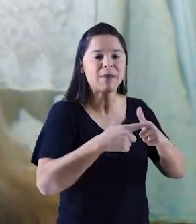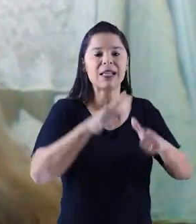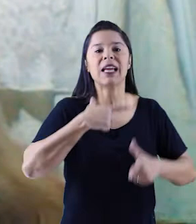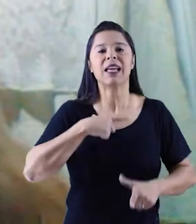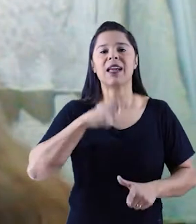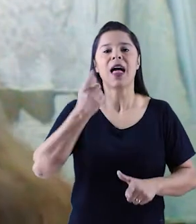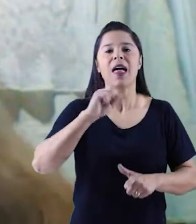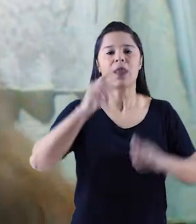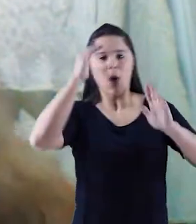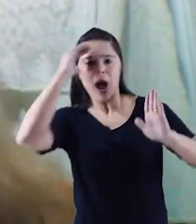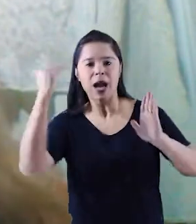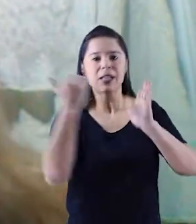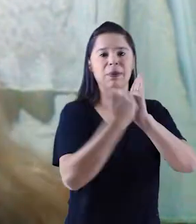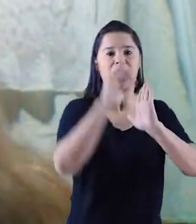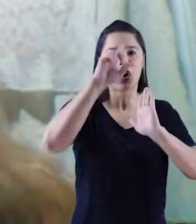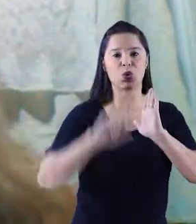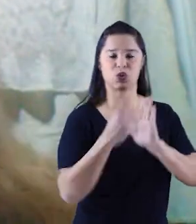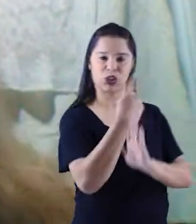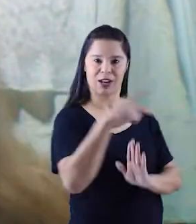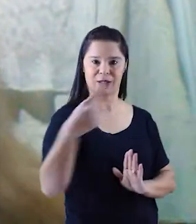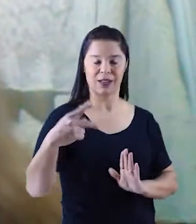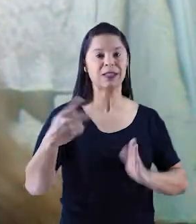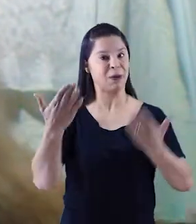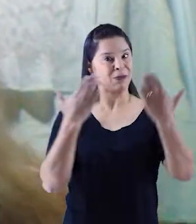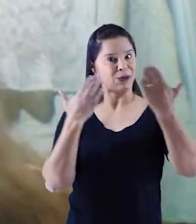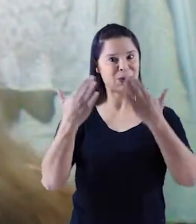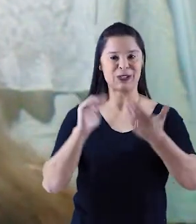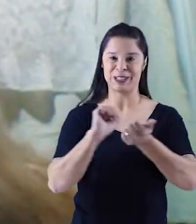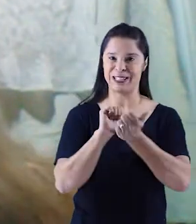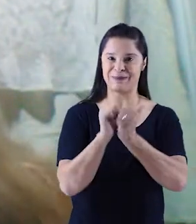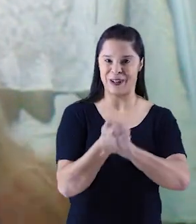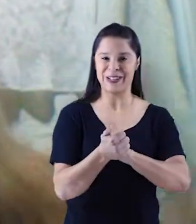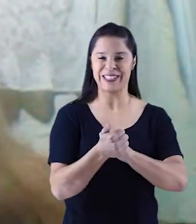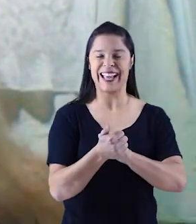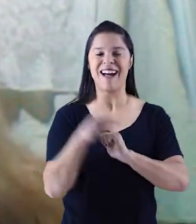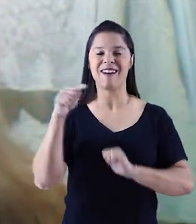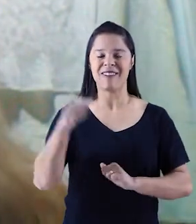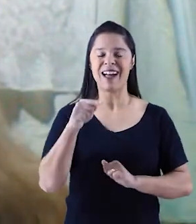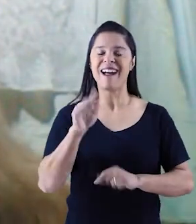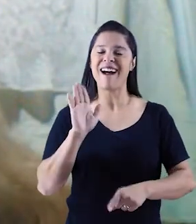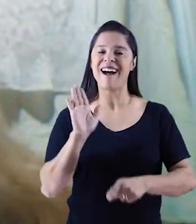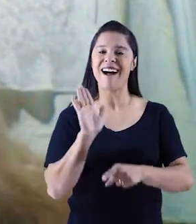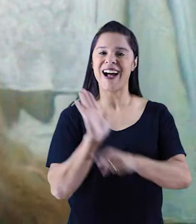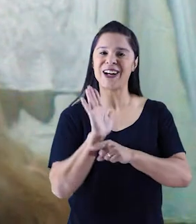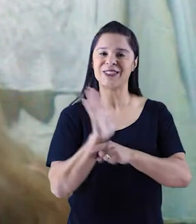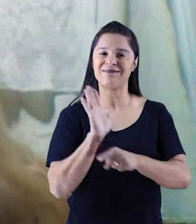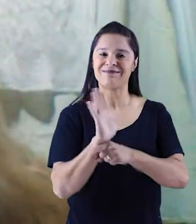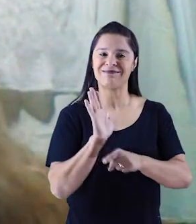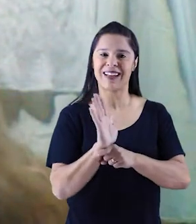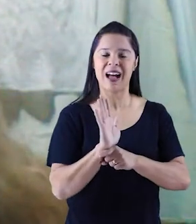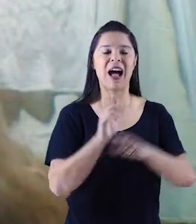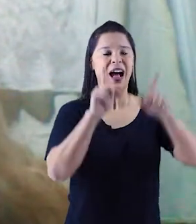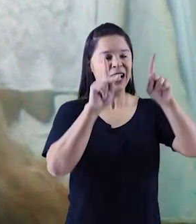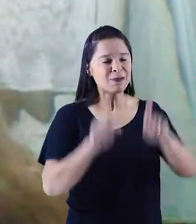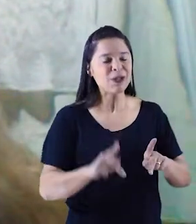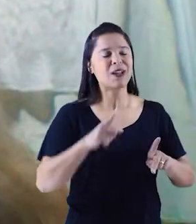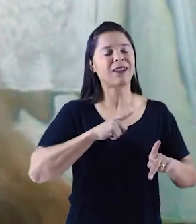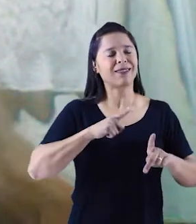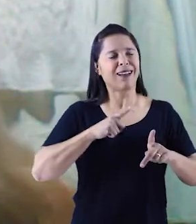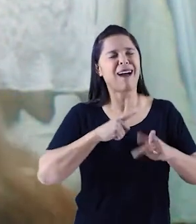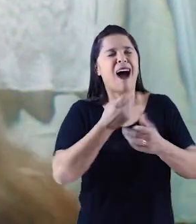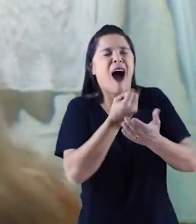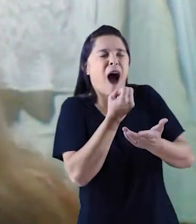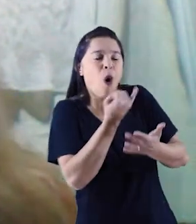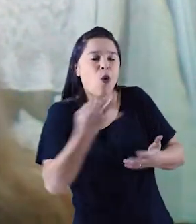atletas, tá? Então, a psicologia do esporte, ela vem exatamente, né, nesse âmbito também de apoio às pessoas que sofrem